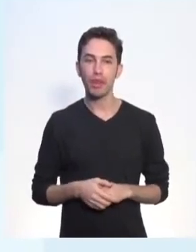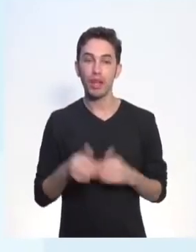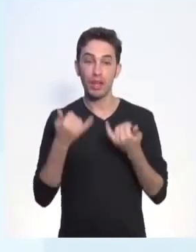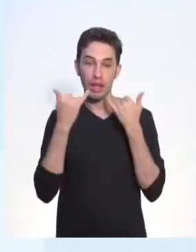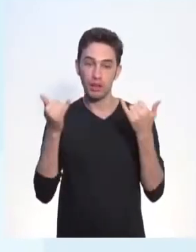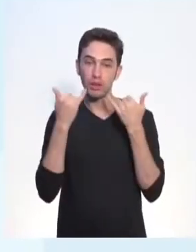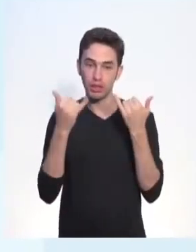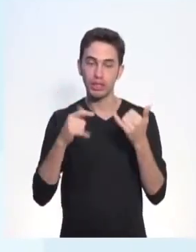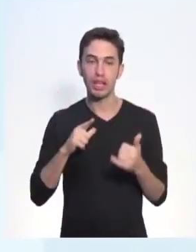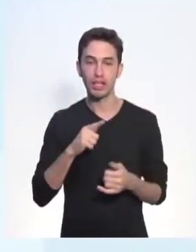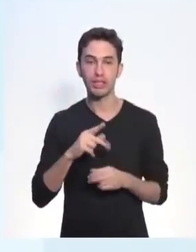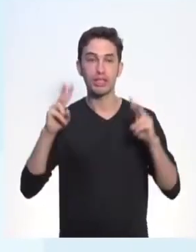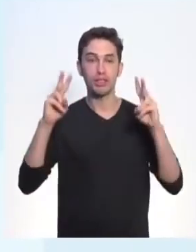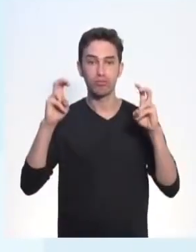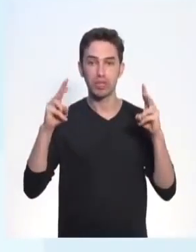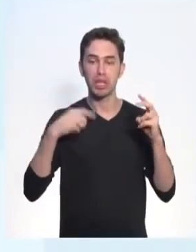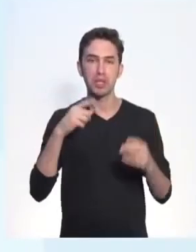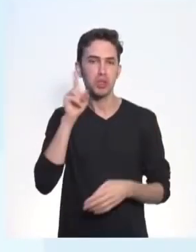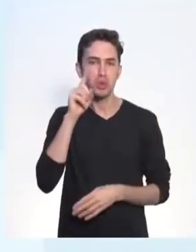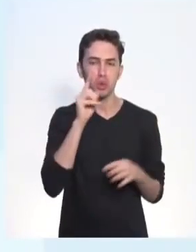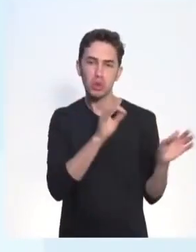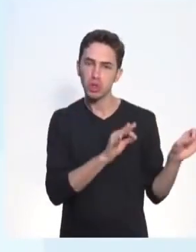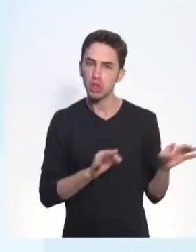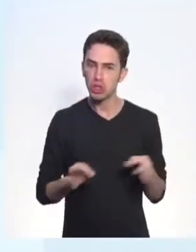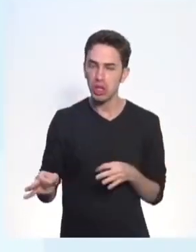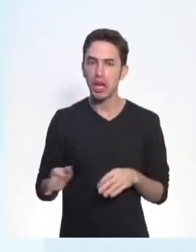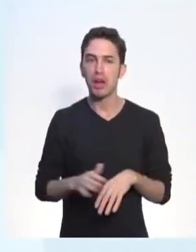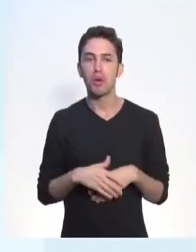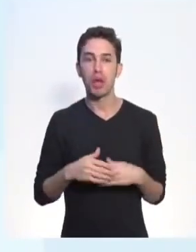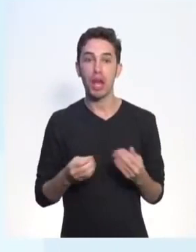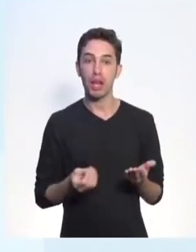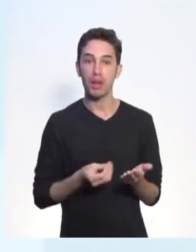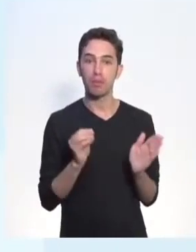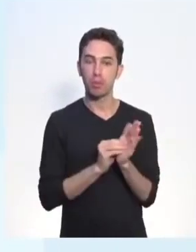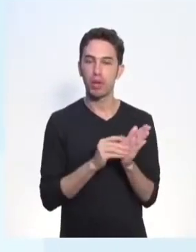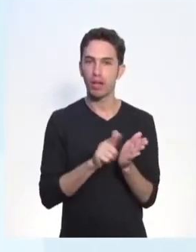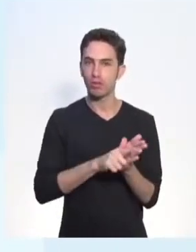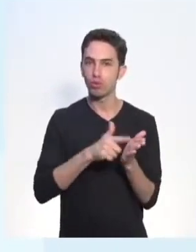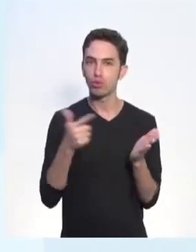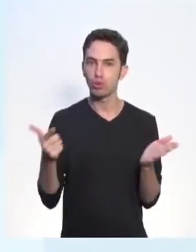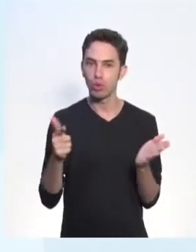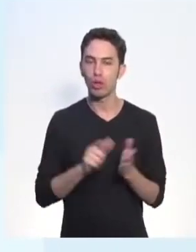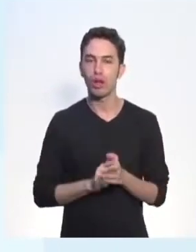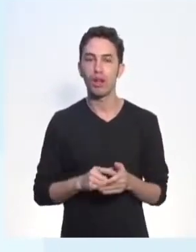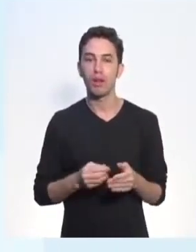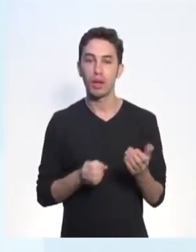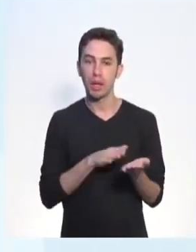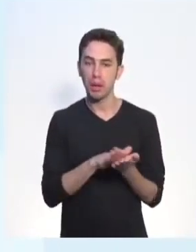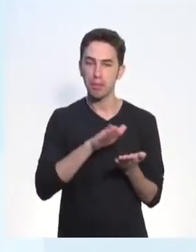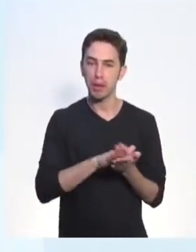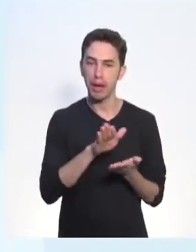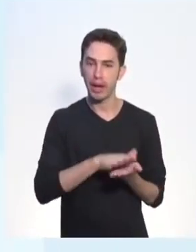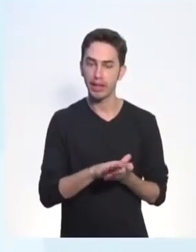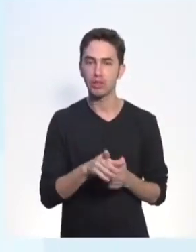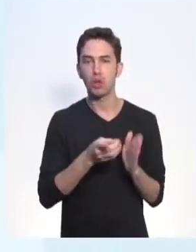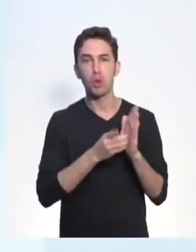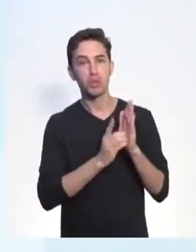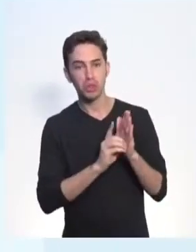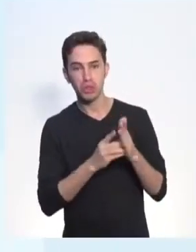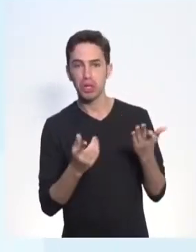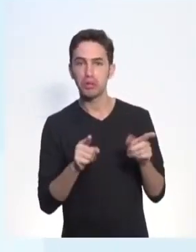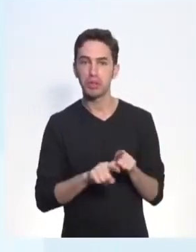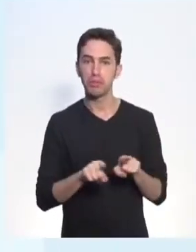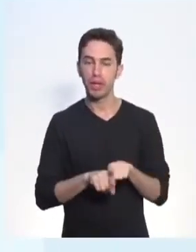organização, que é o que nós vamos fazer aqui no roteiro. Um título principal, que é uma manchete, um subtítulo, que também é chamado de linha fina, o